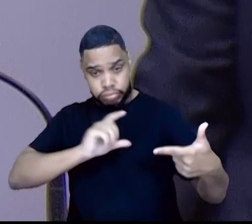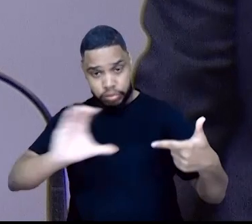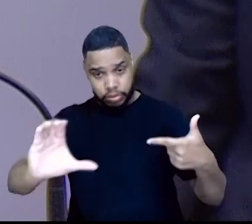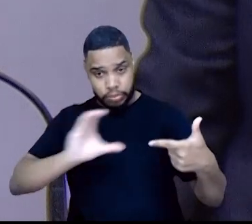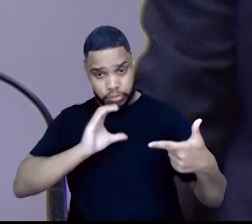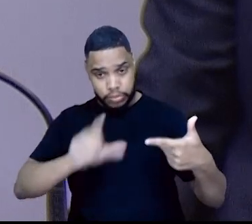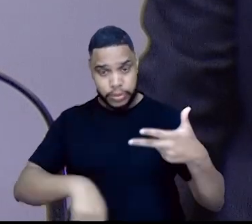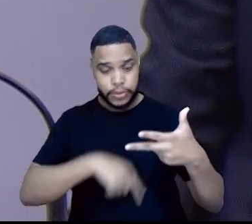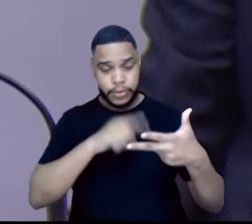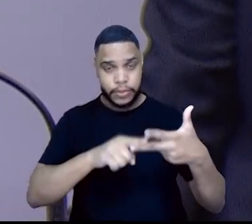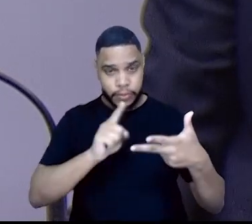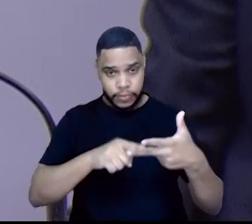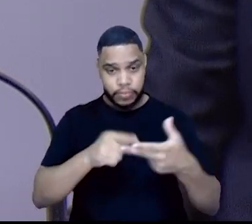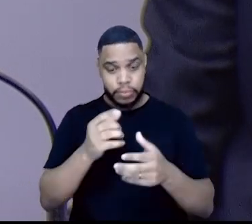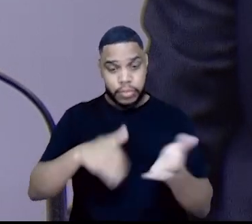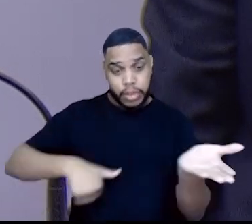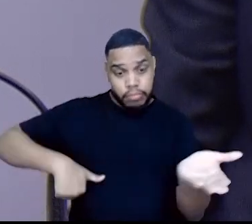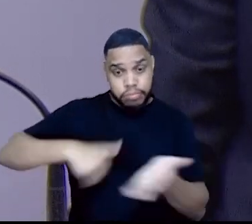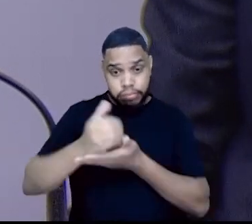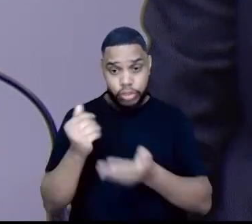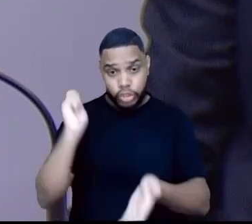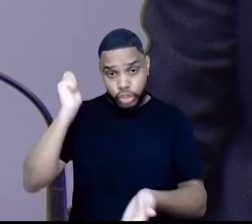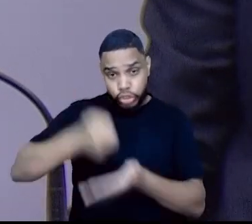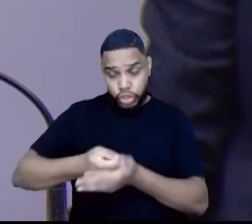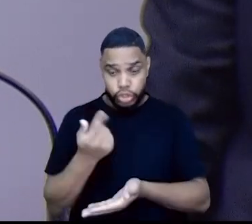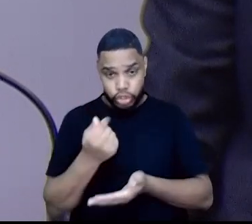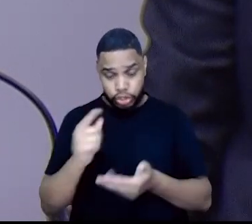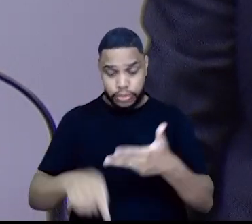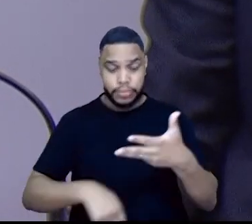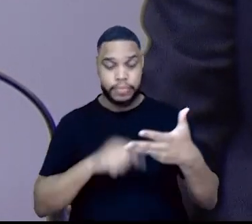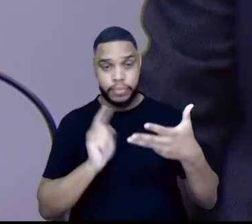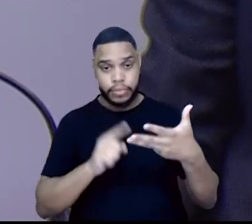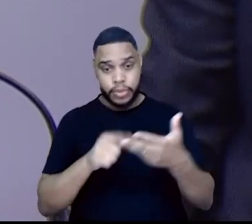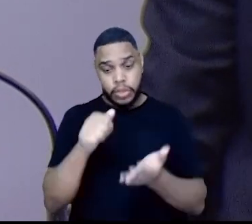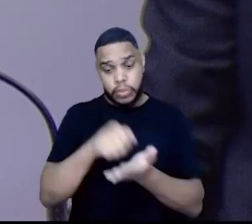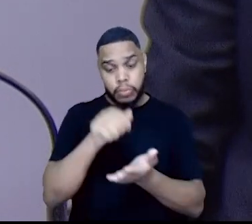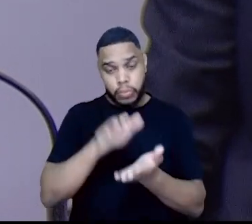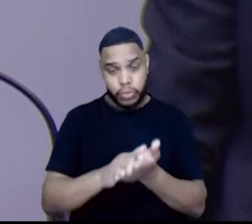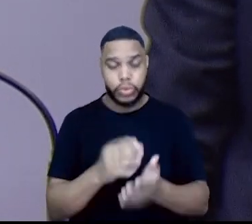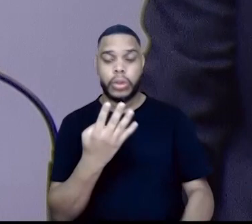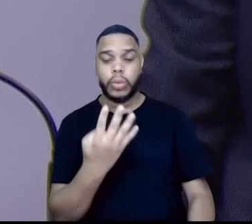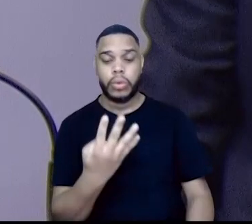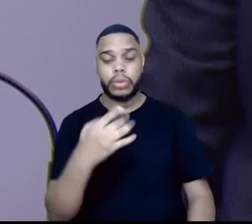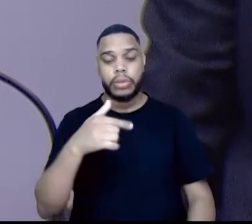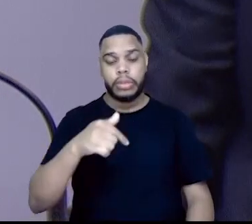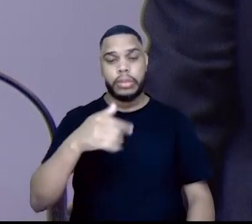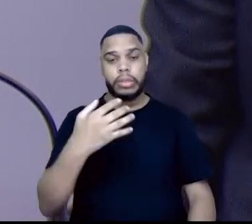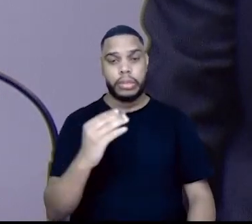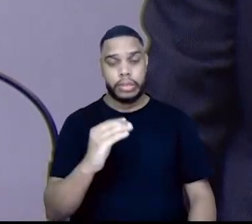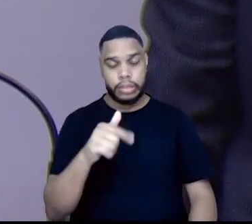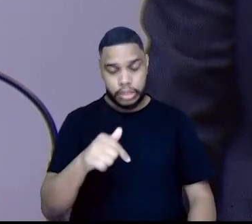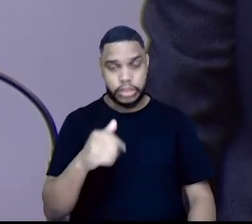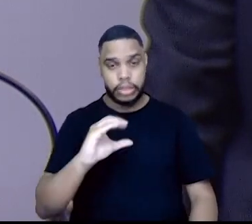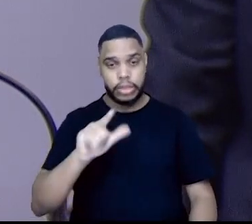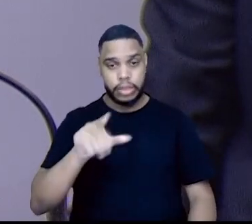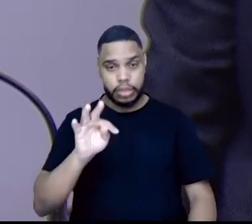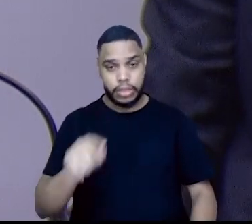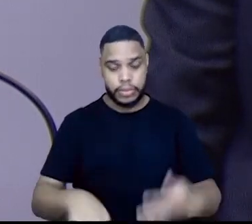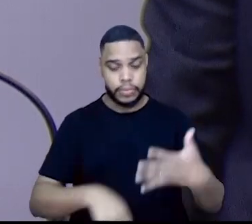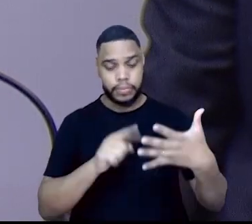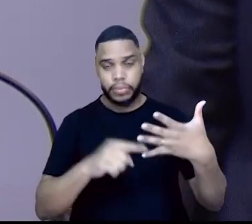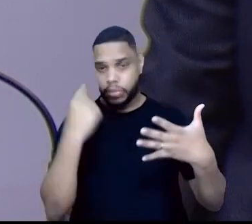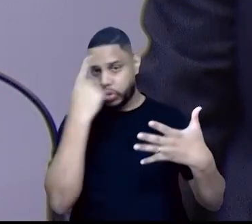verbas rescisórias, multa do artigo 477 da CLT e horas